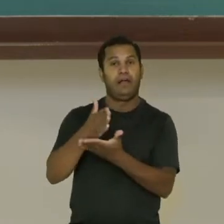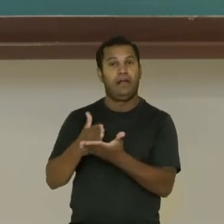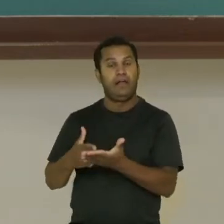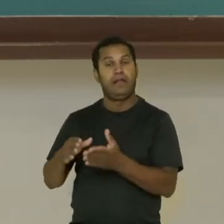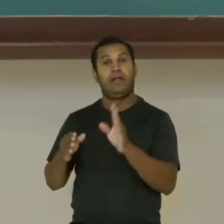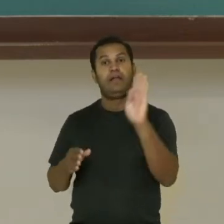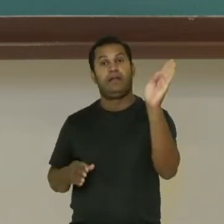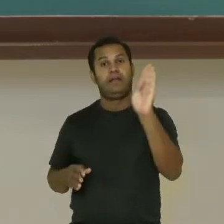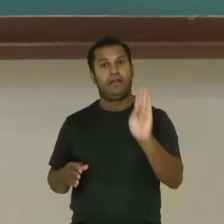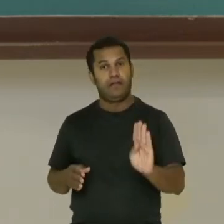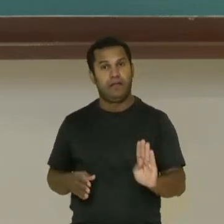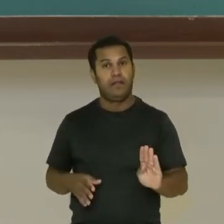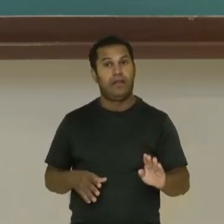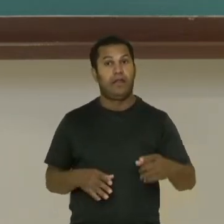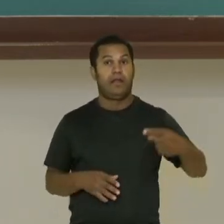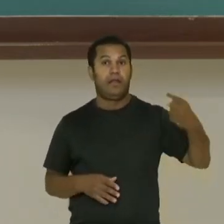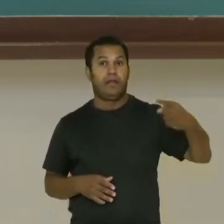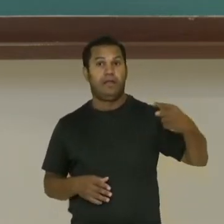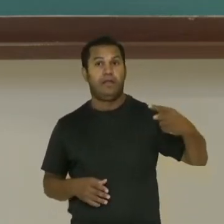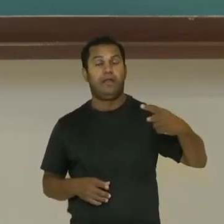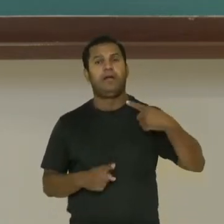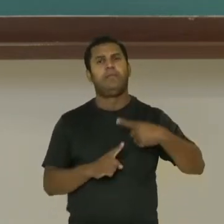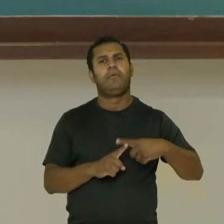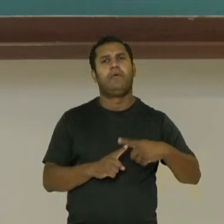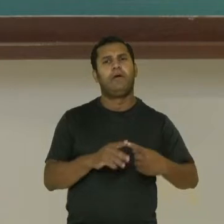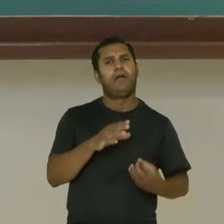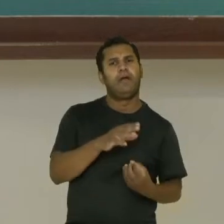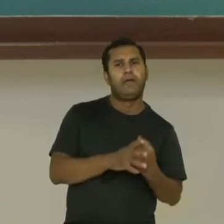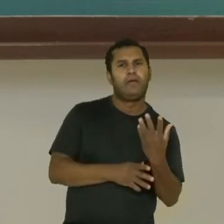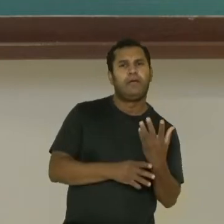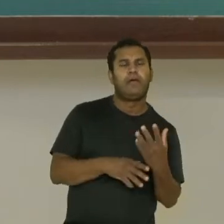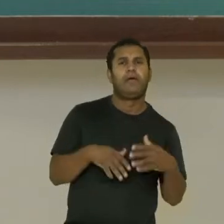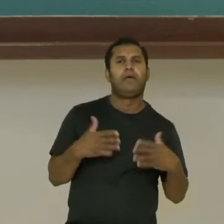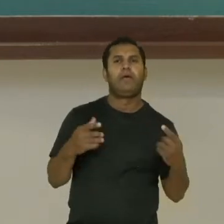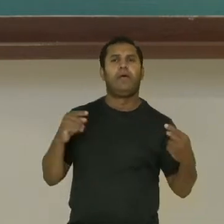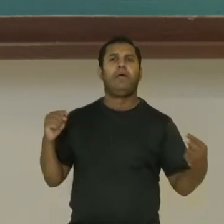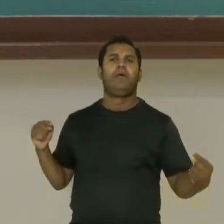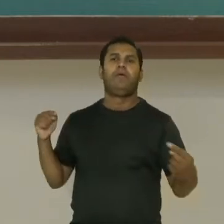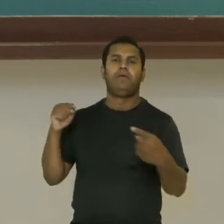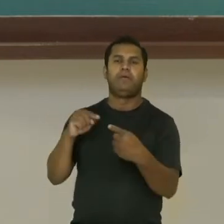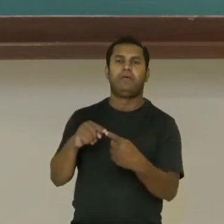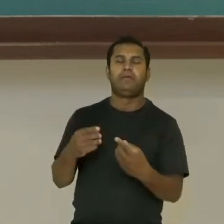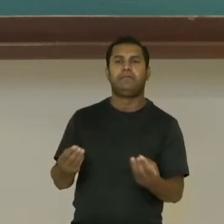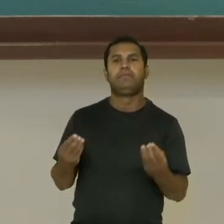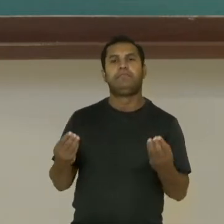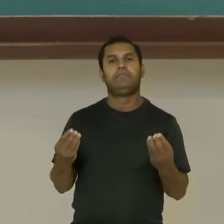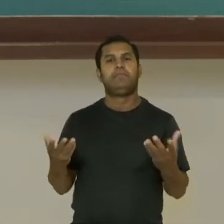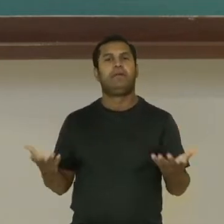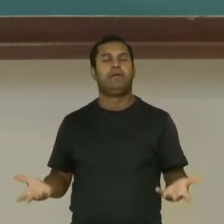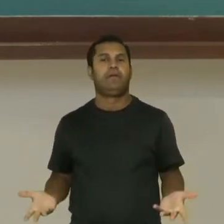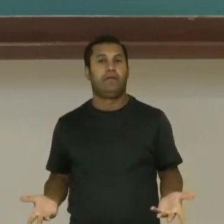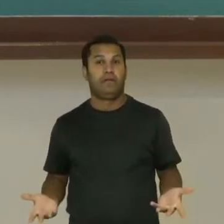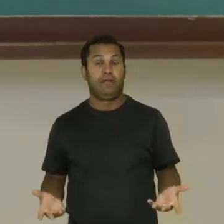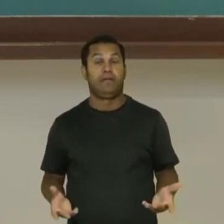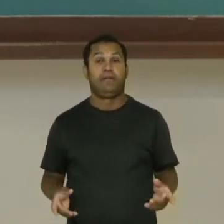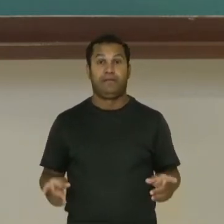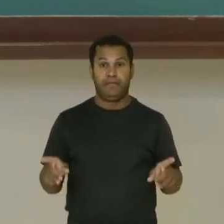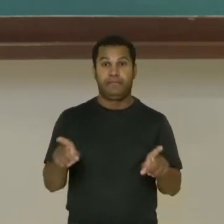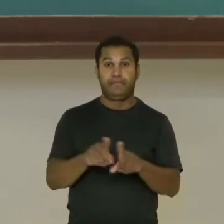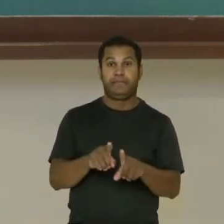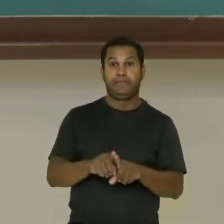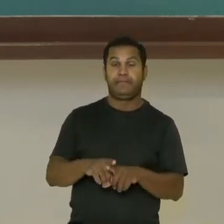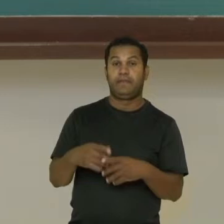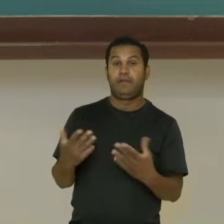território brasileiro, por que ela foi feita, qual a finalidade, então, né? E a diferença entre regionalização